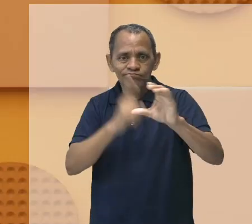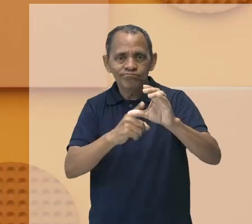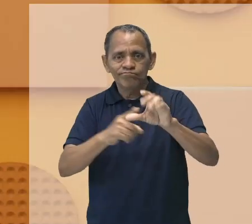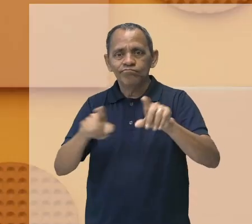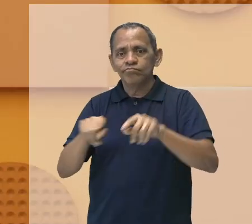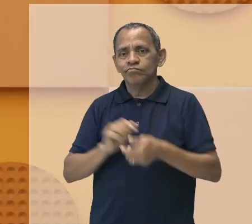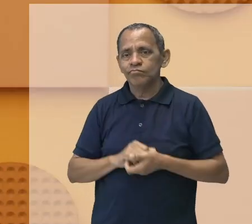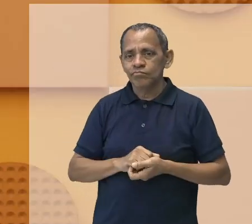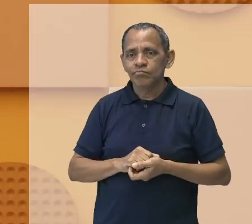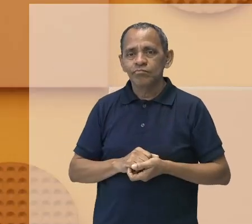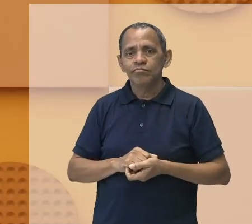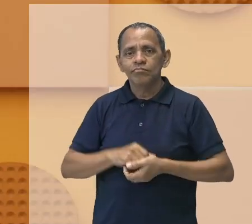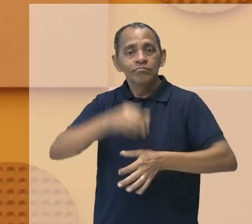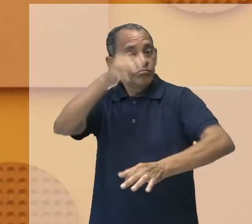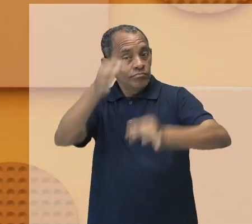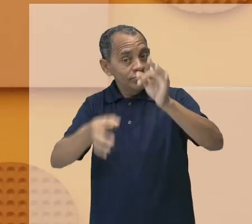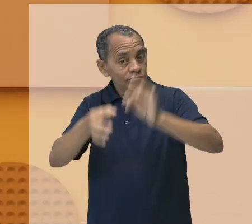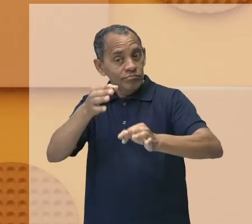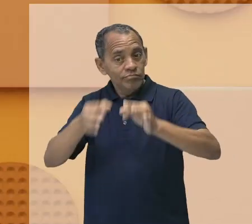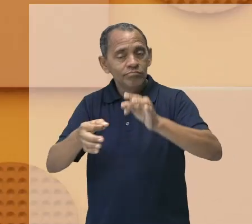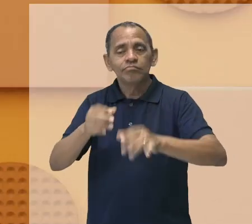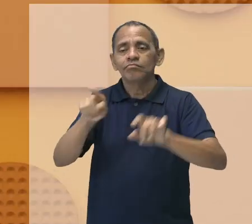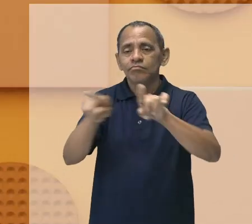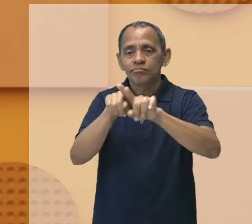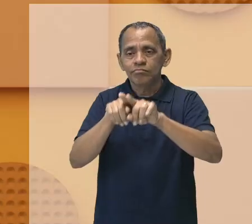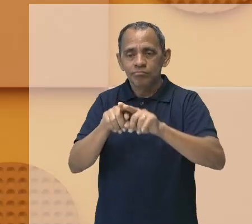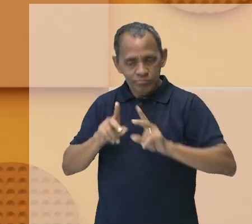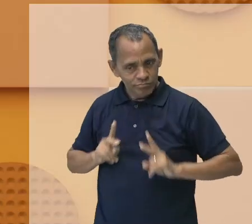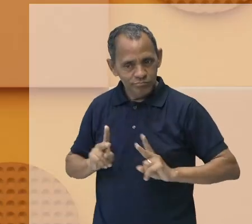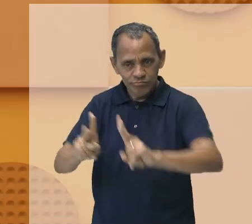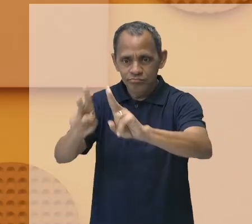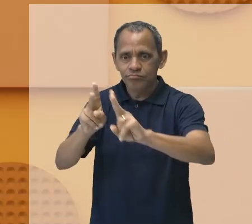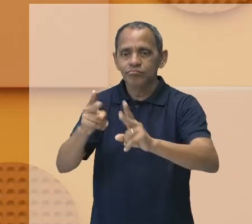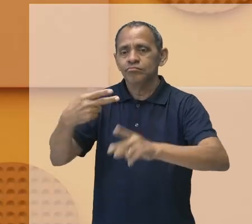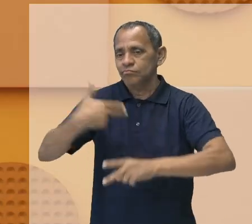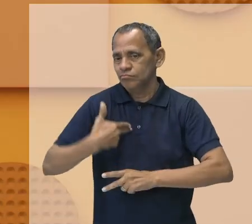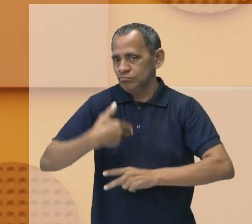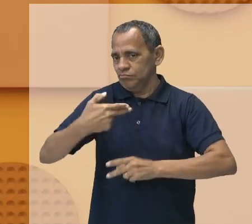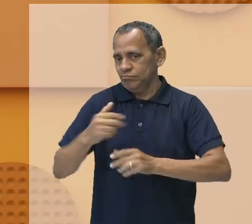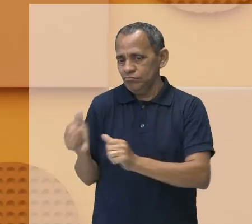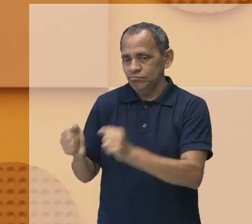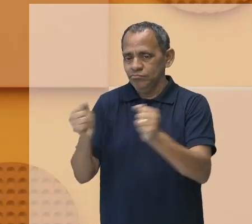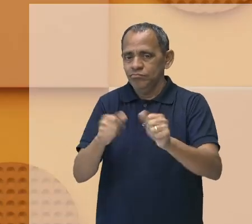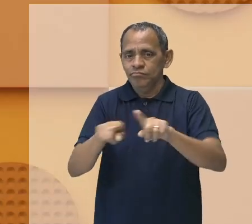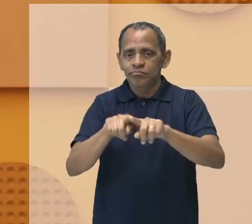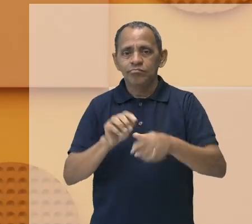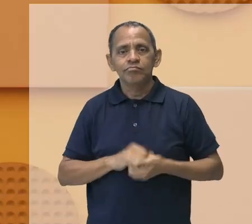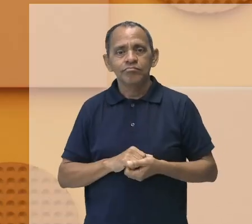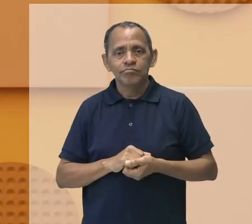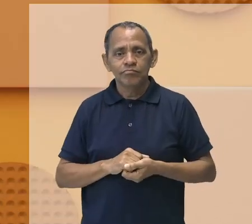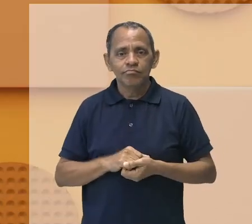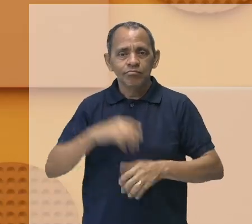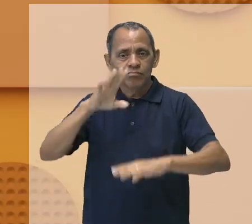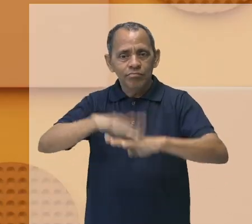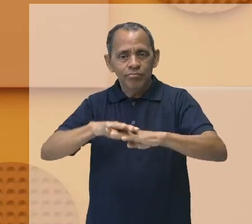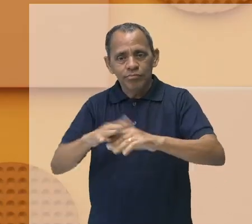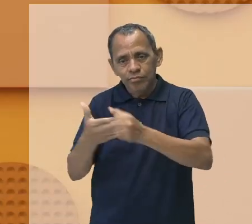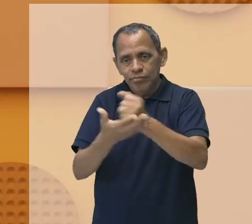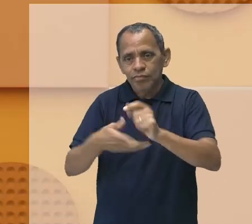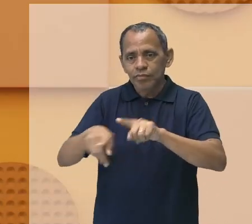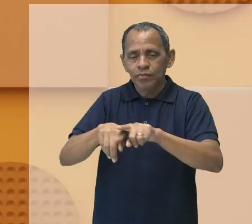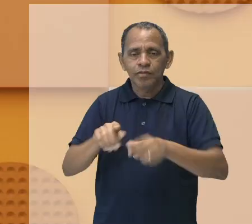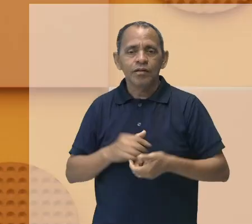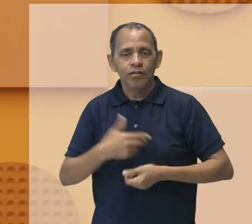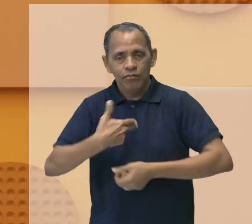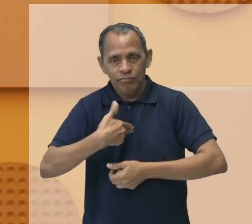de um ataque comunista, para justificar a permanência de Getúlio Vargas no poder? Vamos, então, à